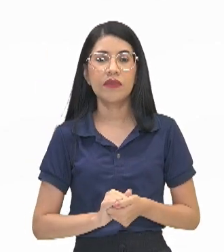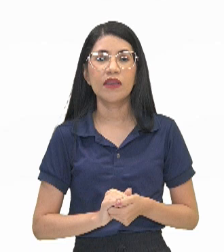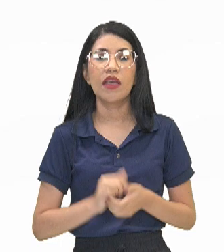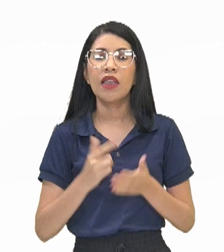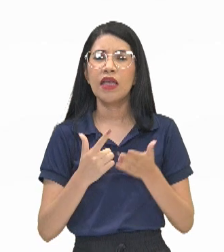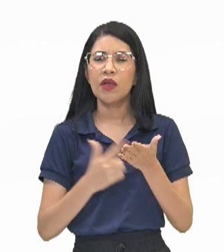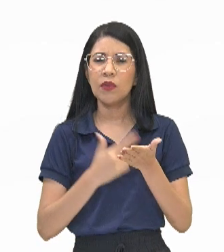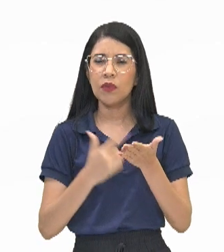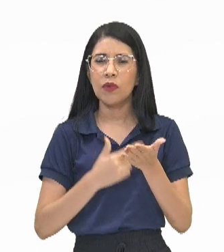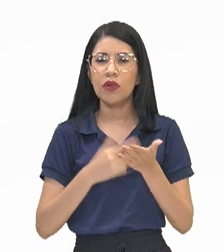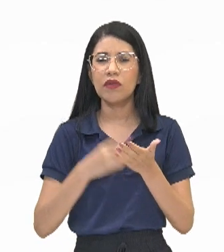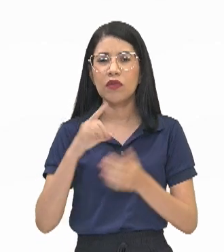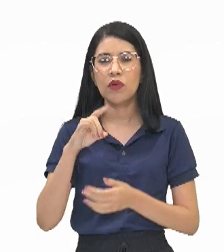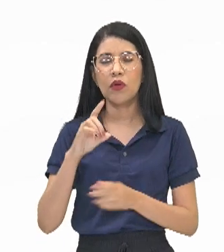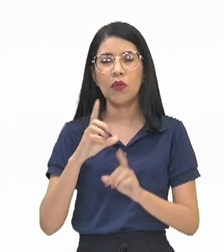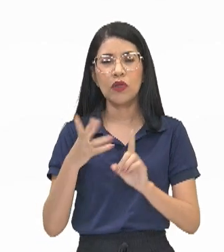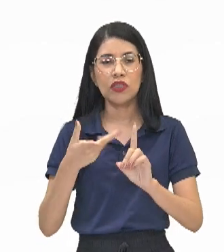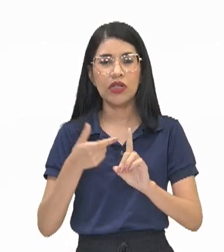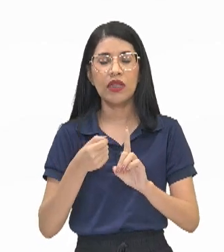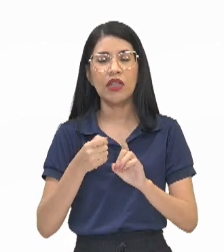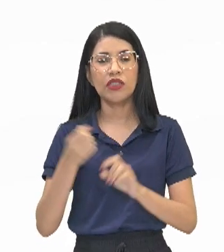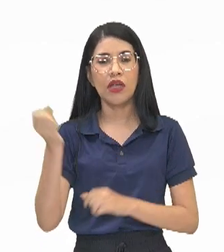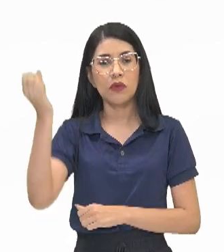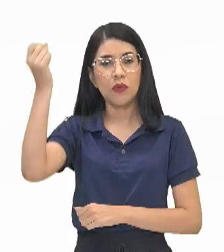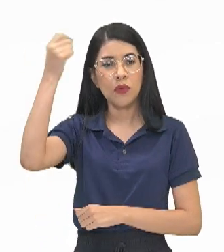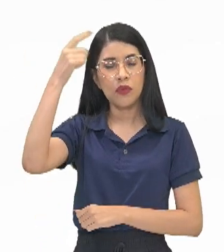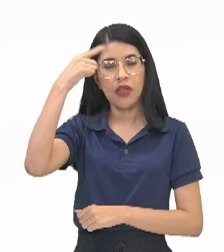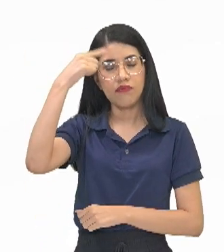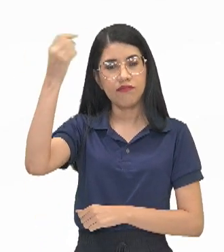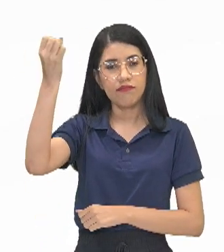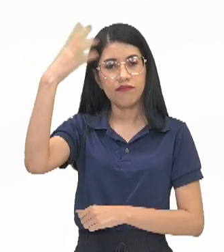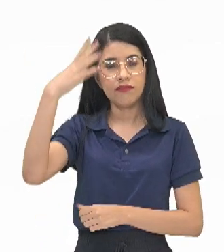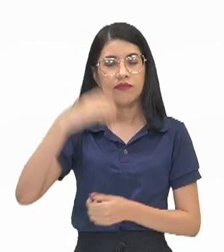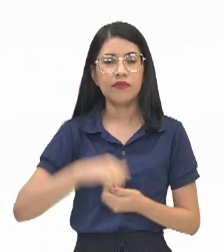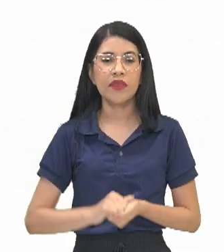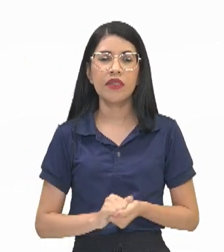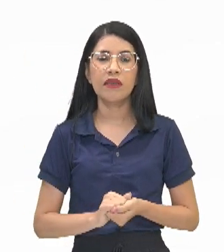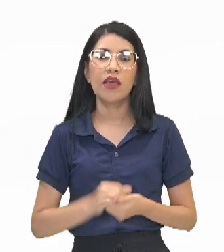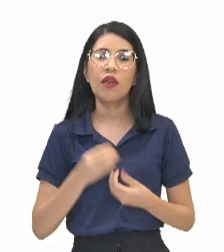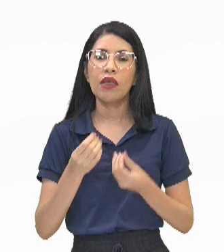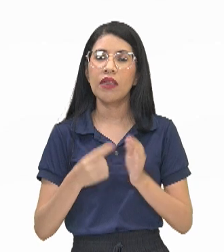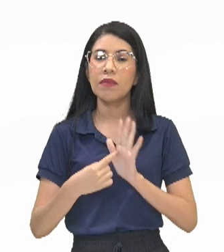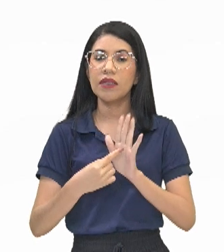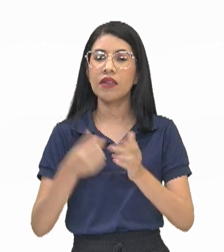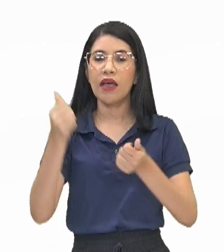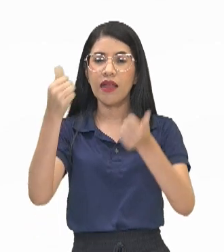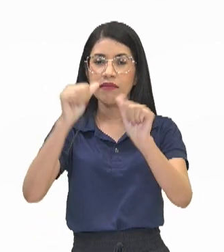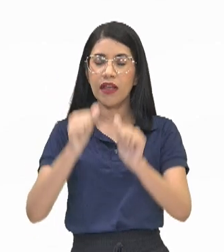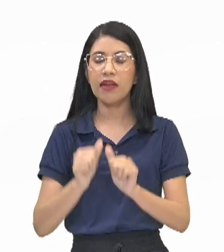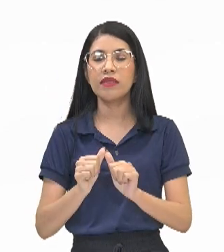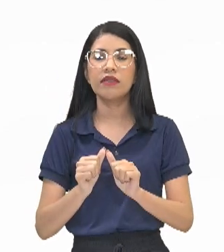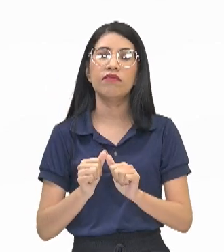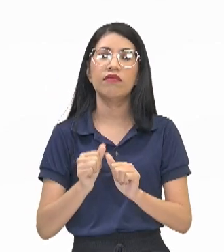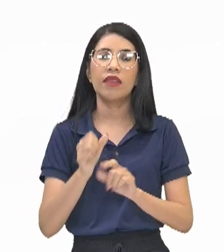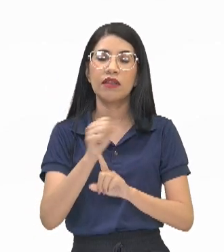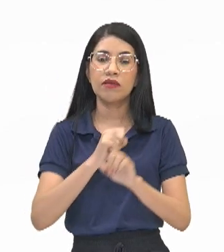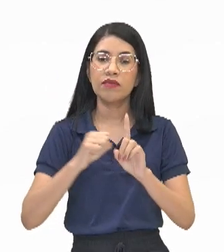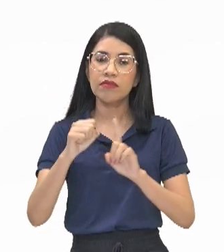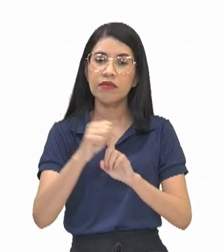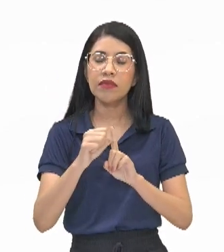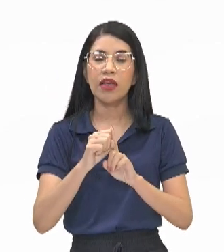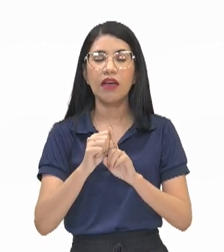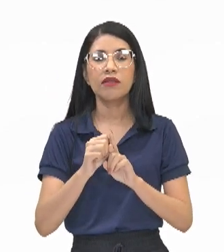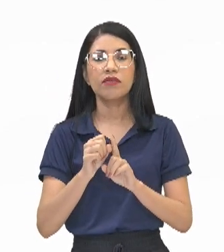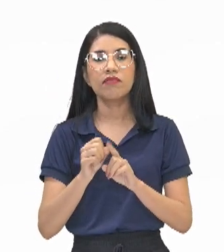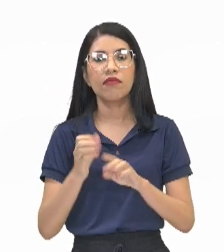Iluminismo, que se apresenta como uma análise da sociedade tecnológica contemporânea. Então, esse